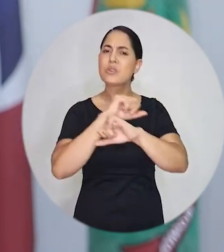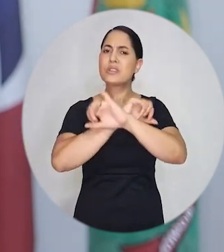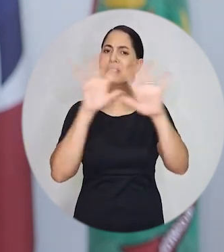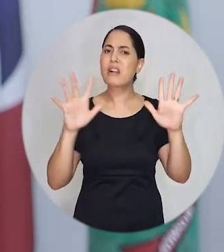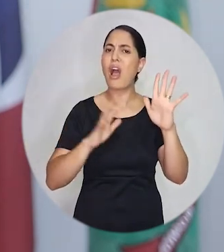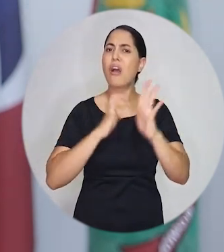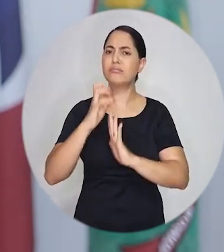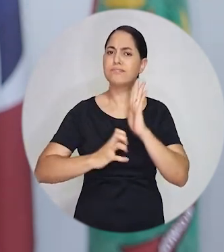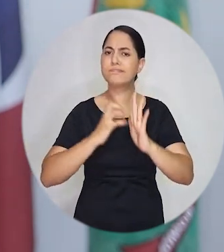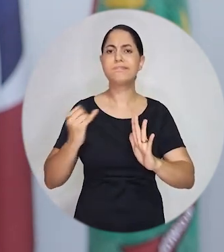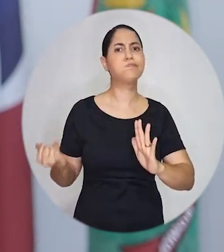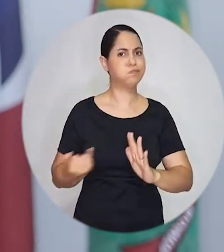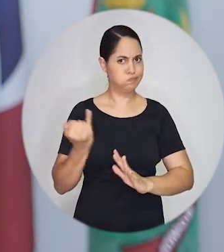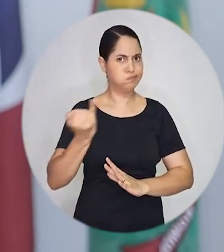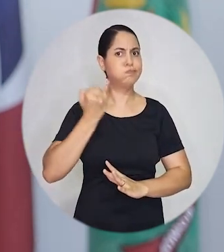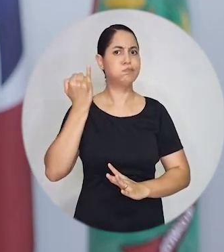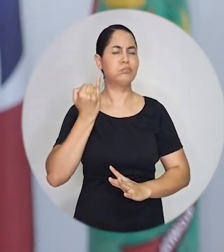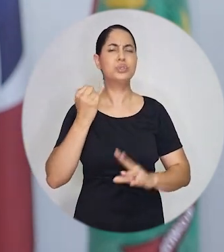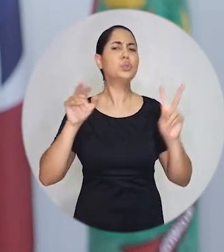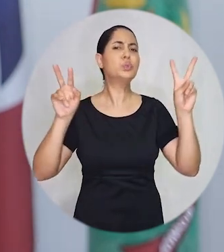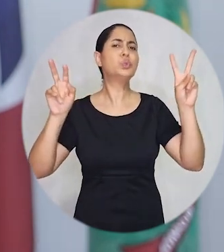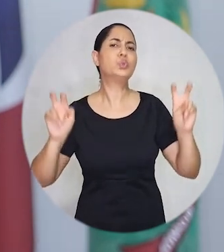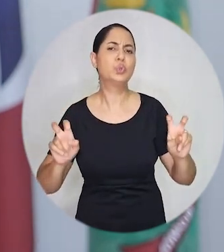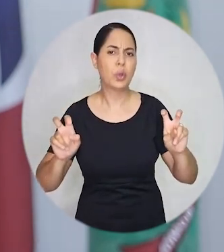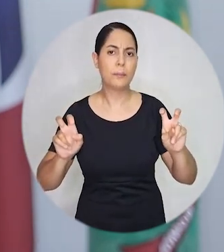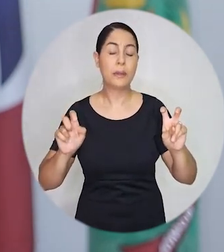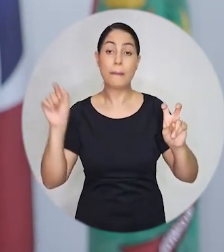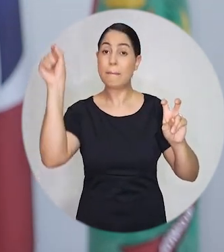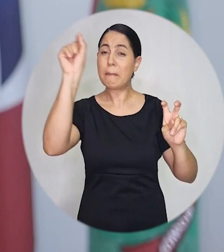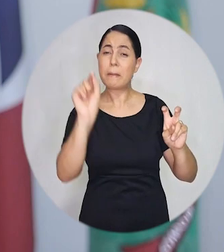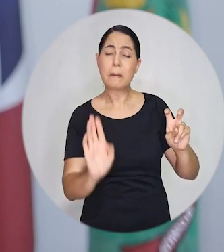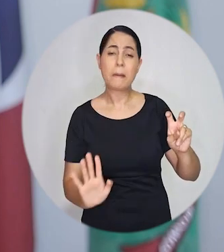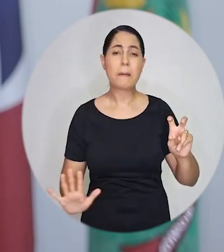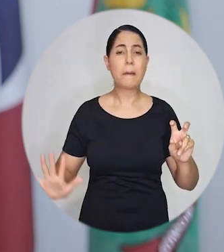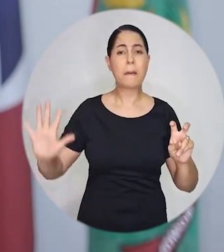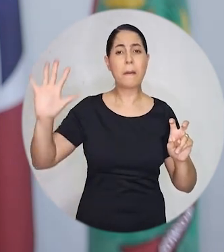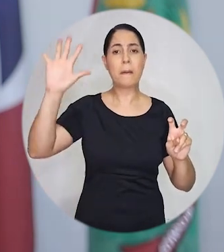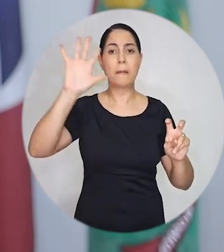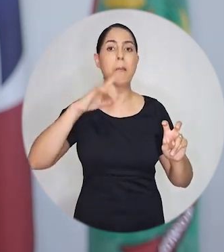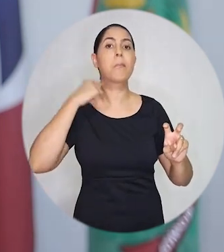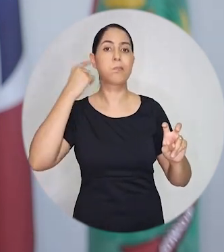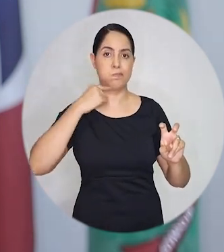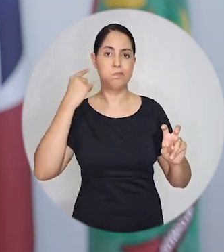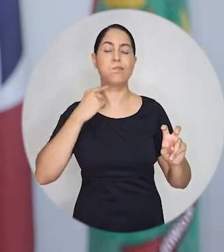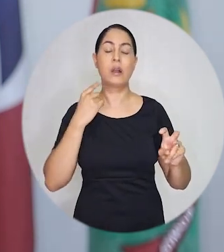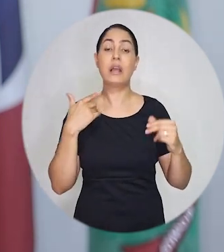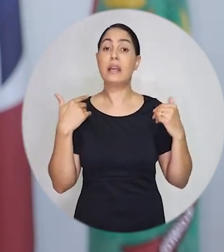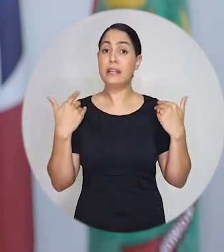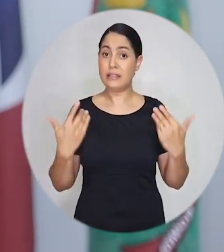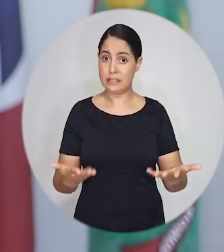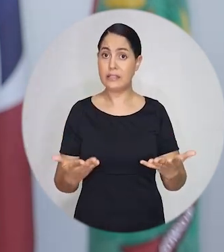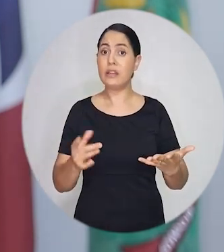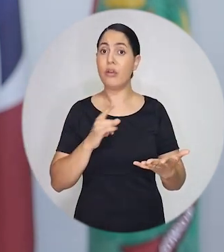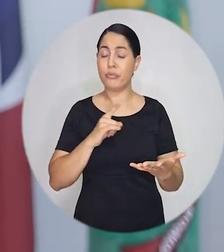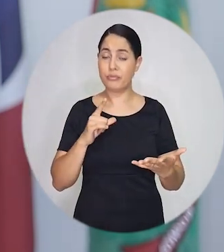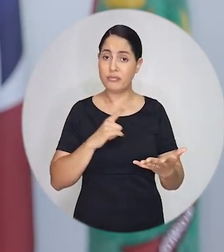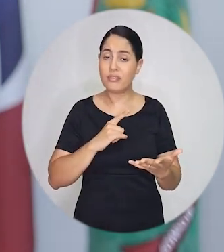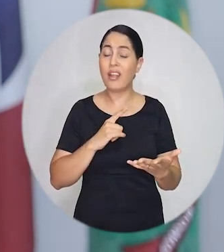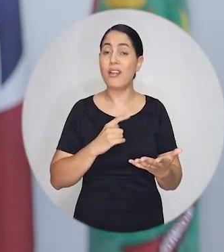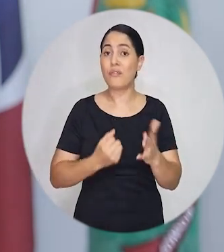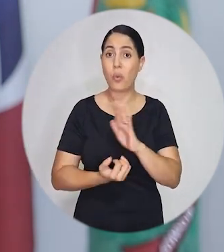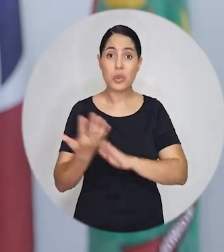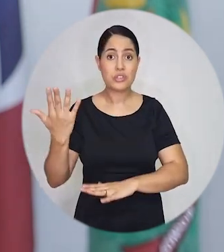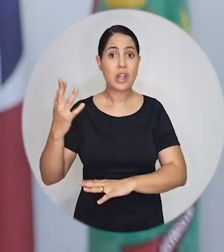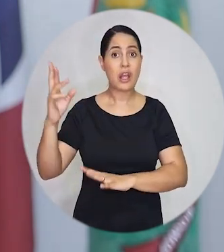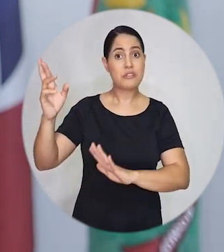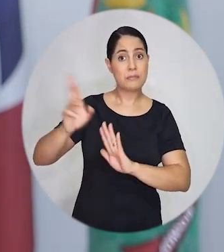traz informações e dados importantes sobre a advocacia em todos os rincões, regiões do nosso país.